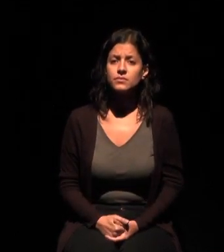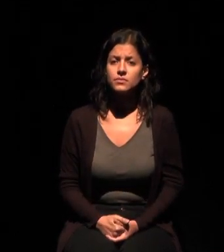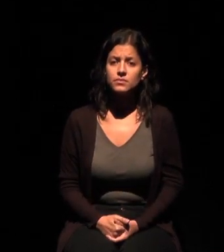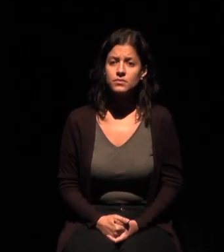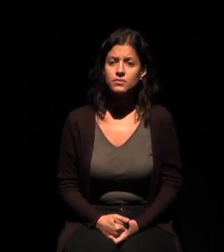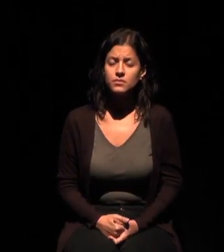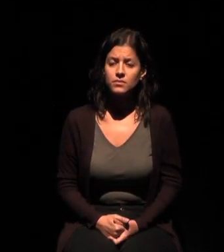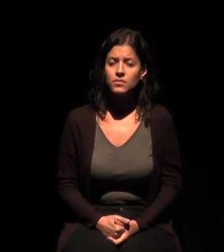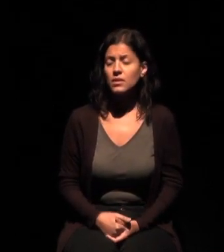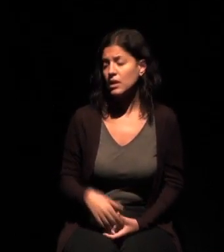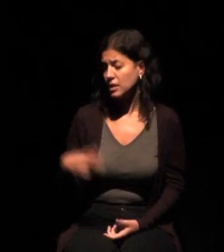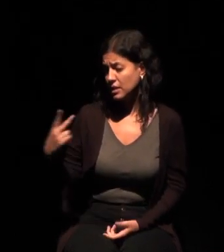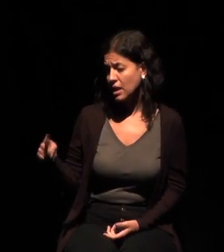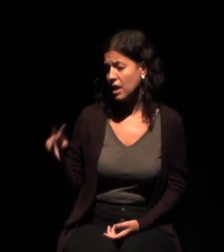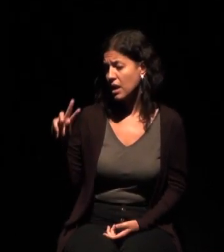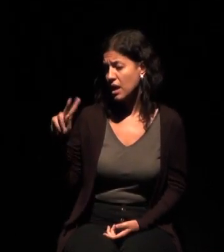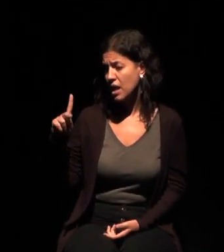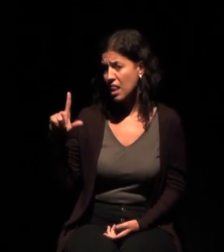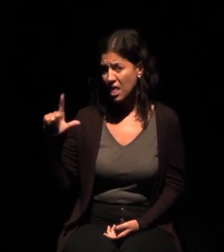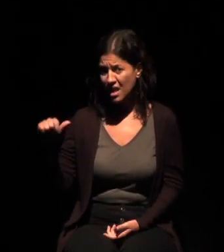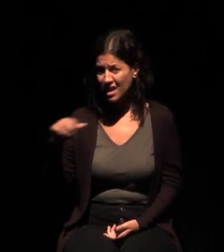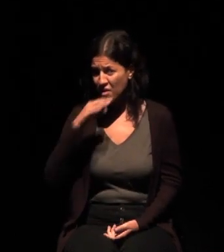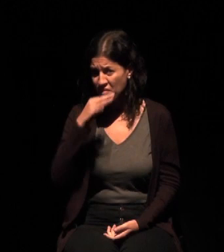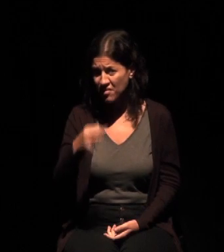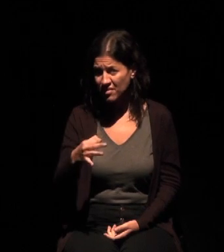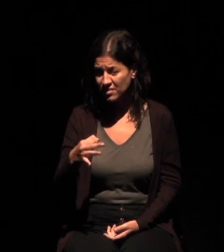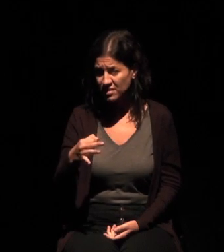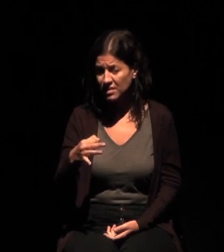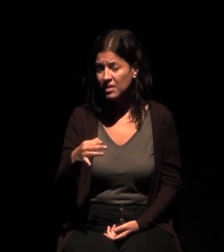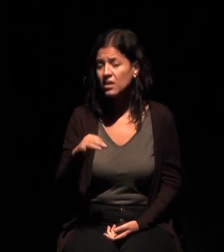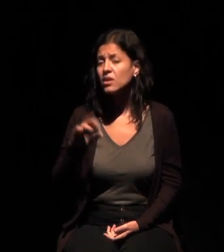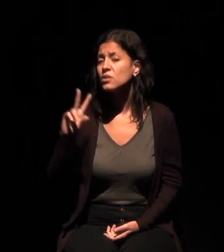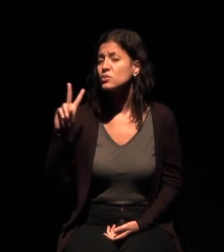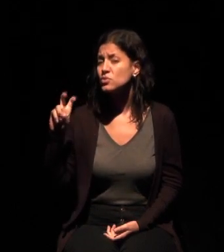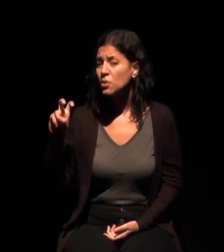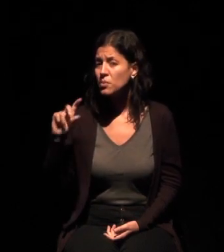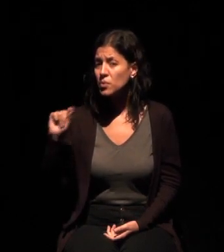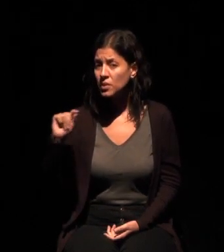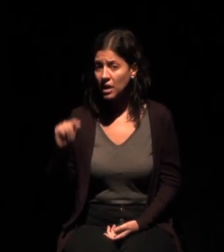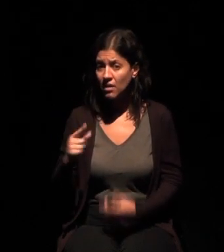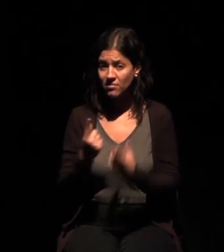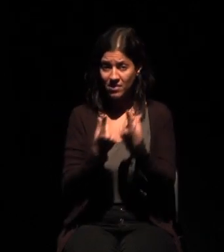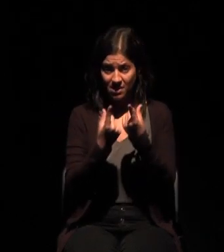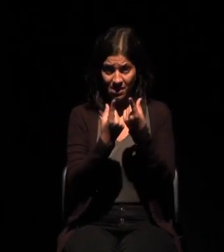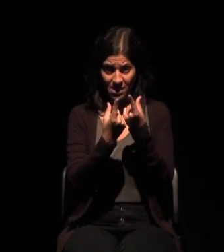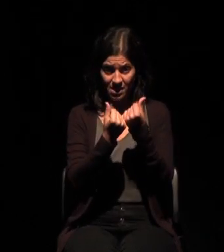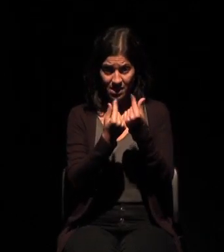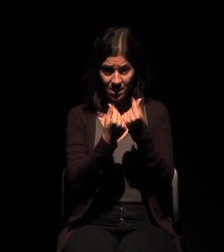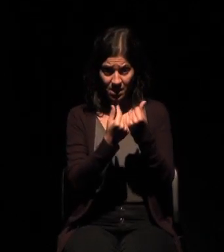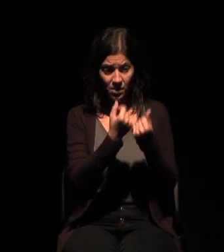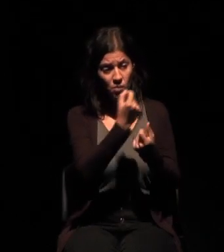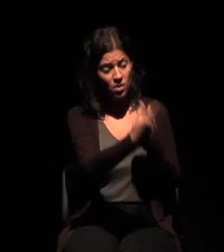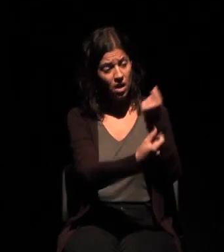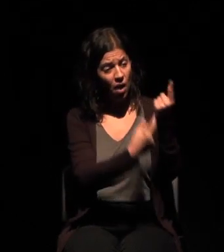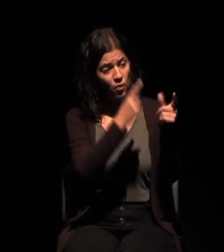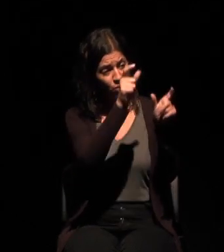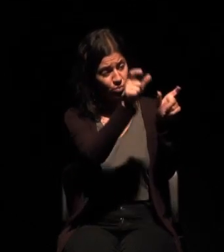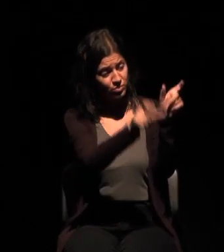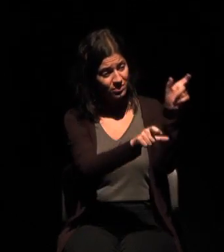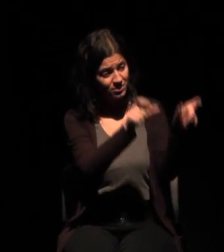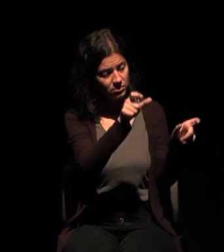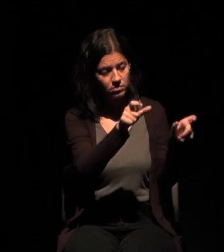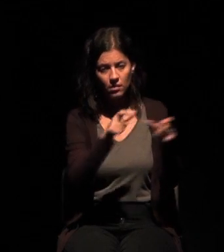é chamando a atenção para a curva de concentração de riqueza na mão de pouquíssimas pessoas